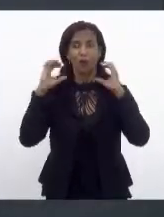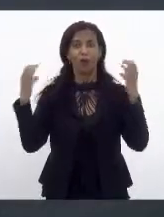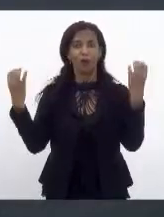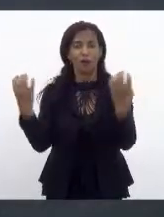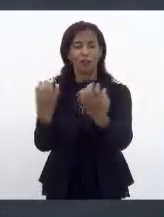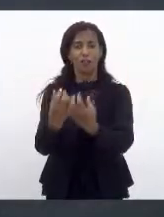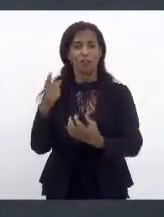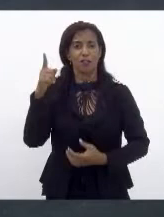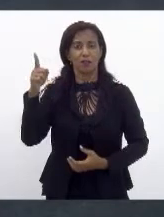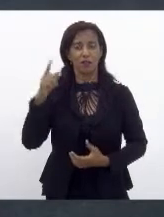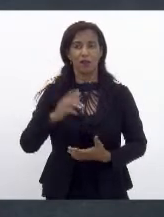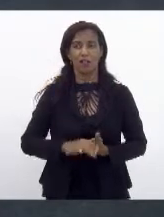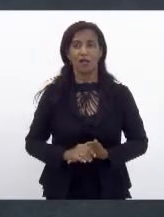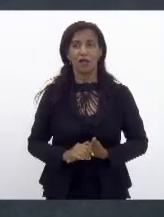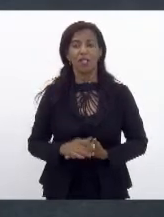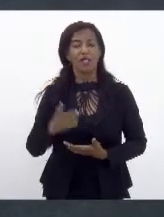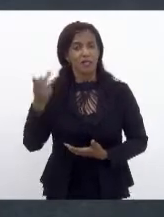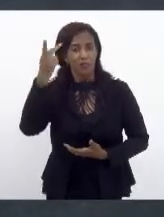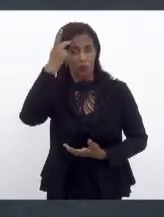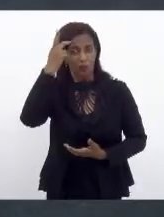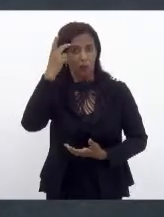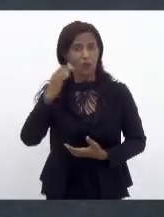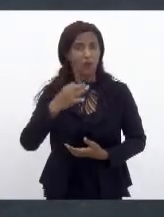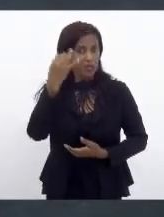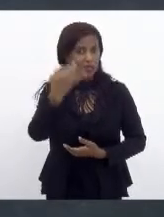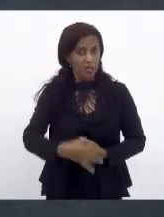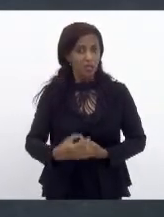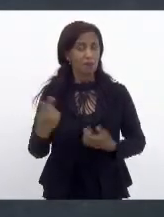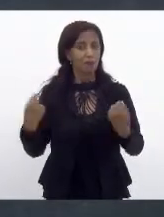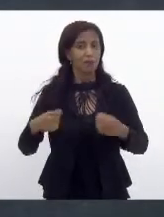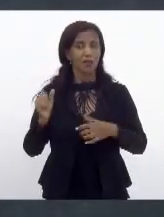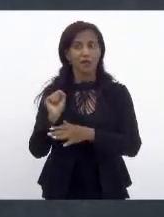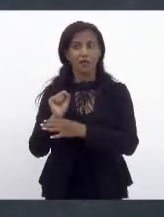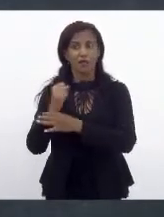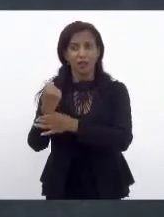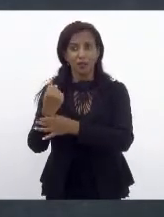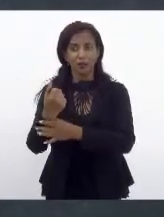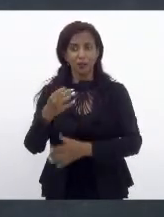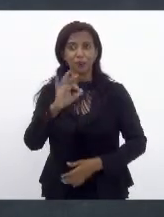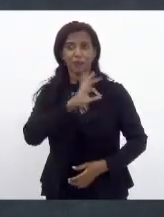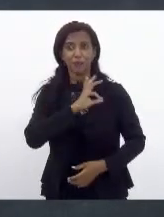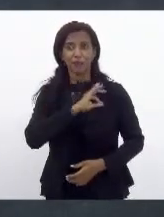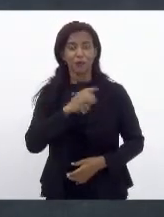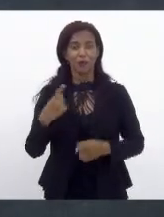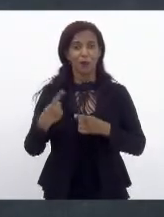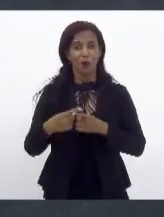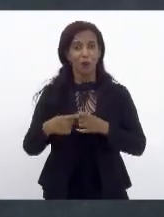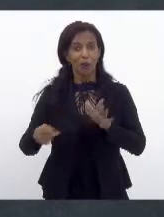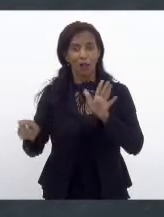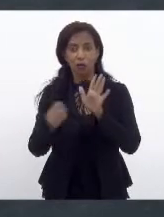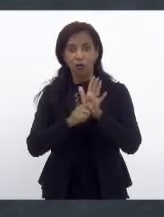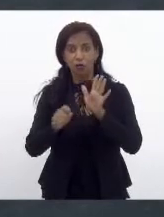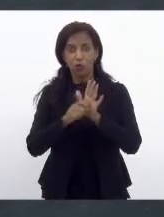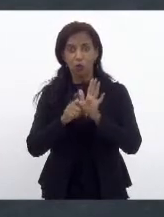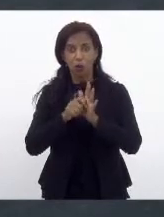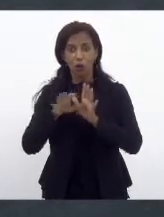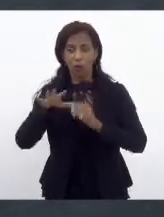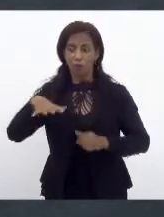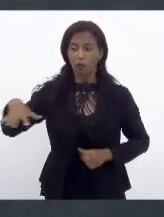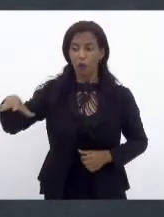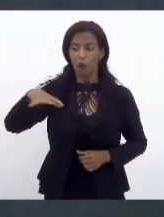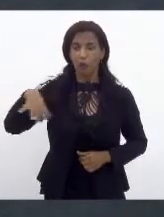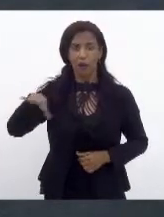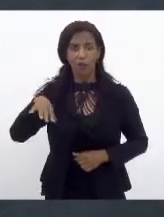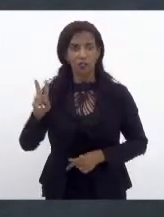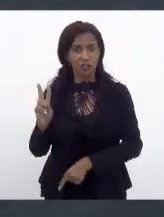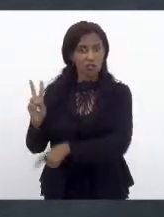nesse final de semana e certamente era necessário o reforço do policiamento, porque o consumo de droga por parte desses que defendem